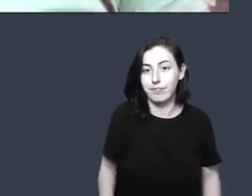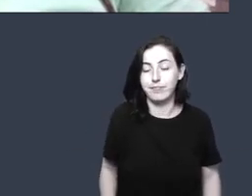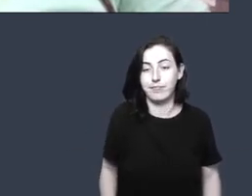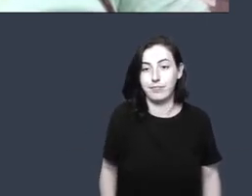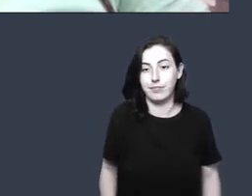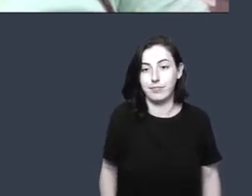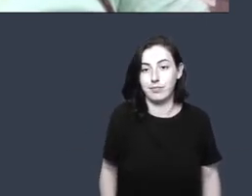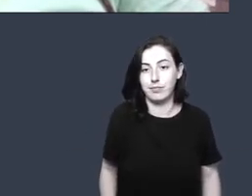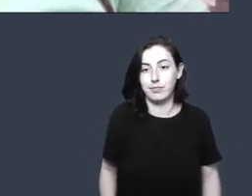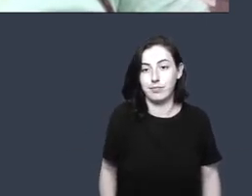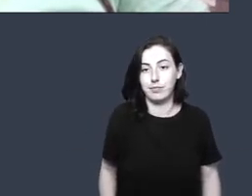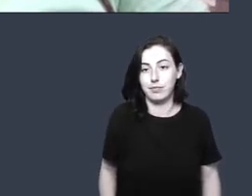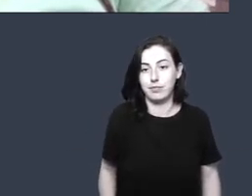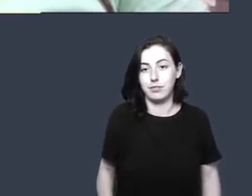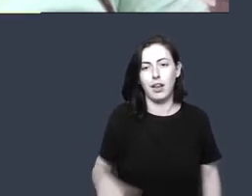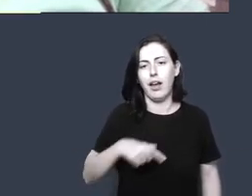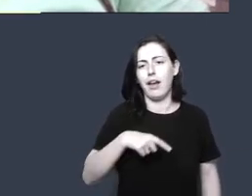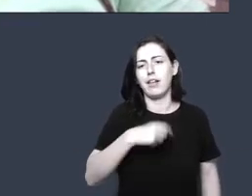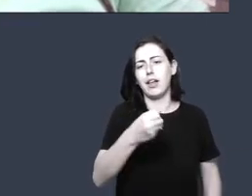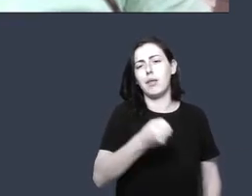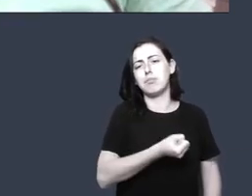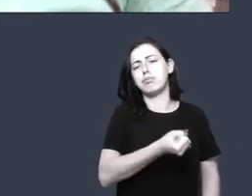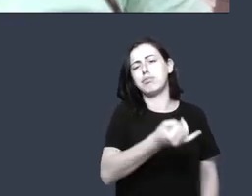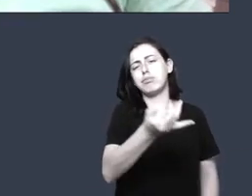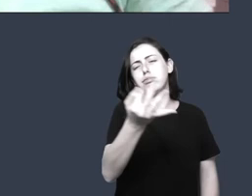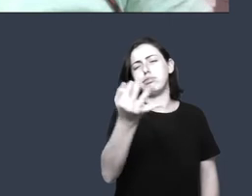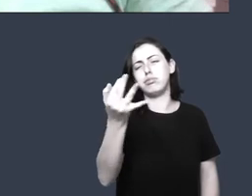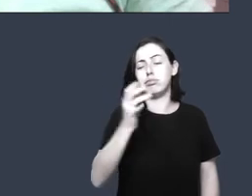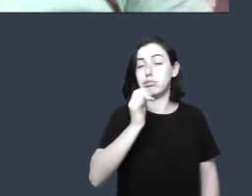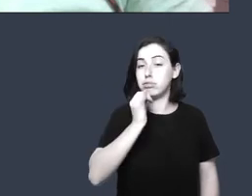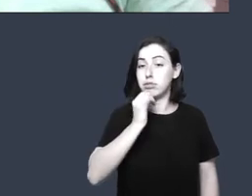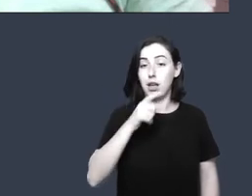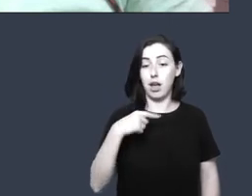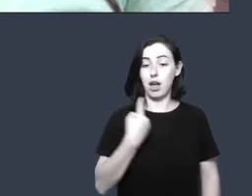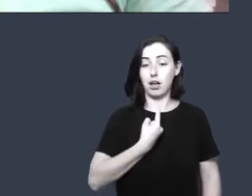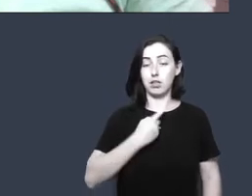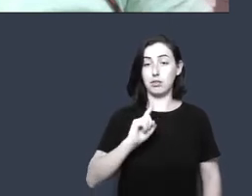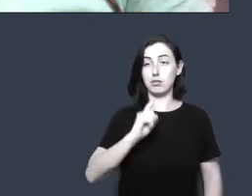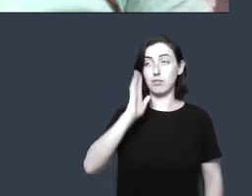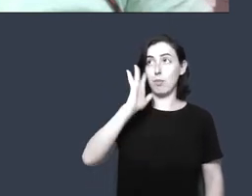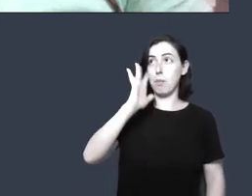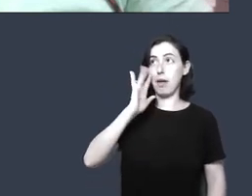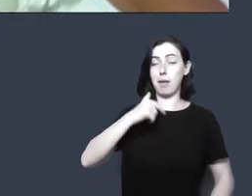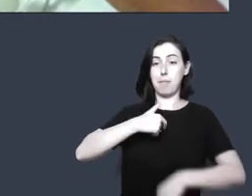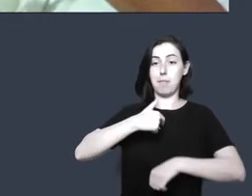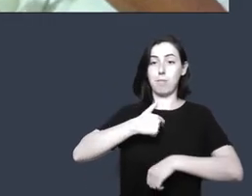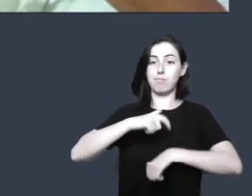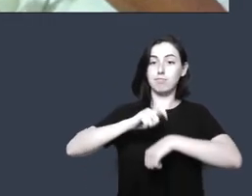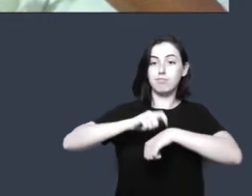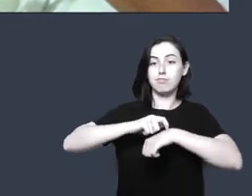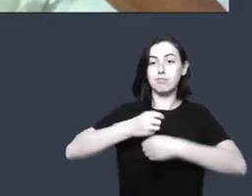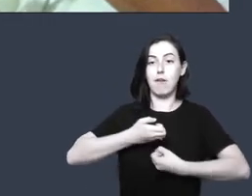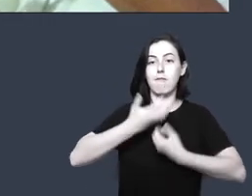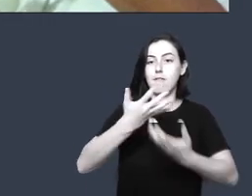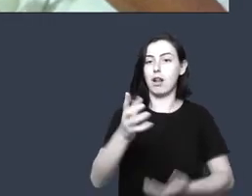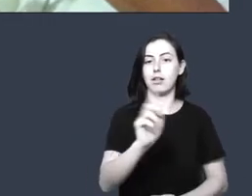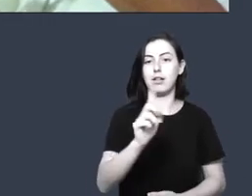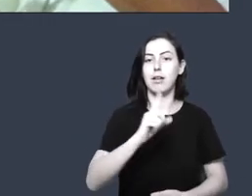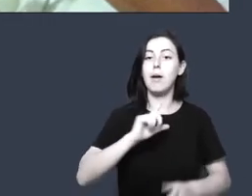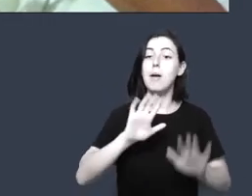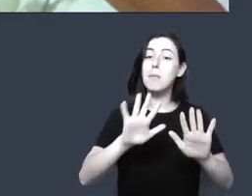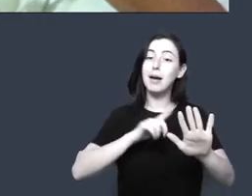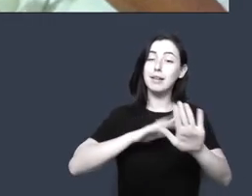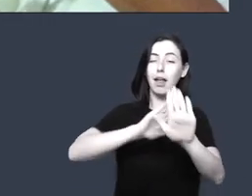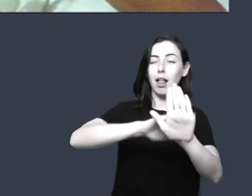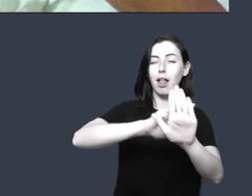Enfim, tem vários, assim, tem várias, que a gente nem pensa, sim, que tem todo um histórico por trás da